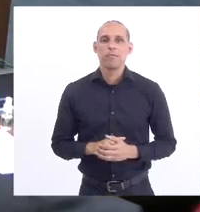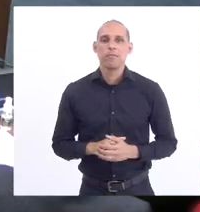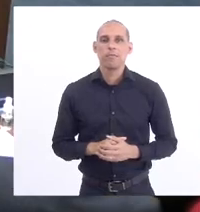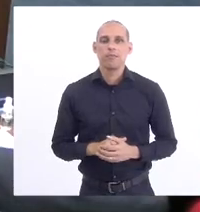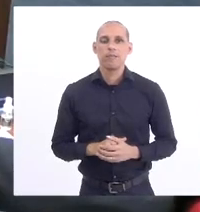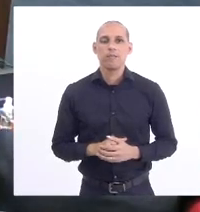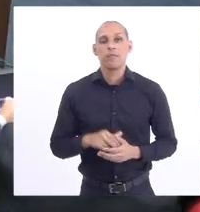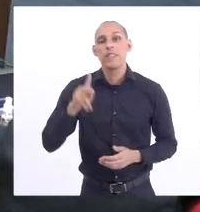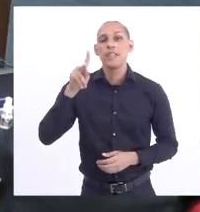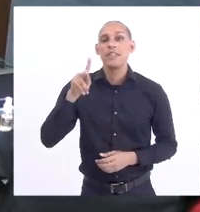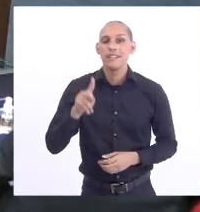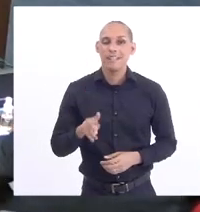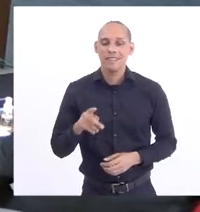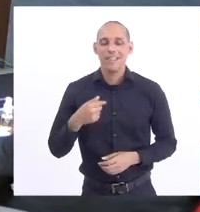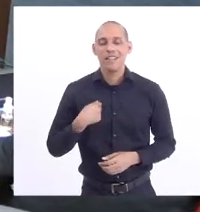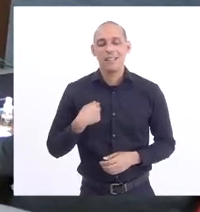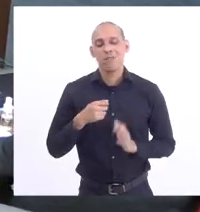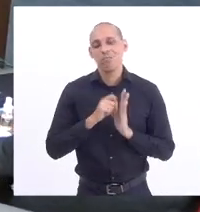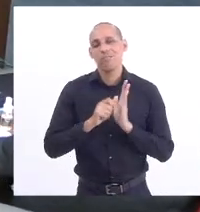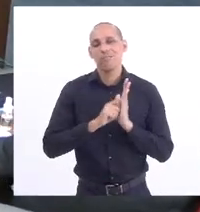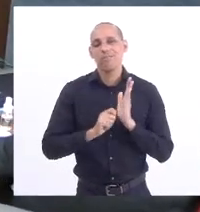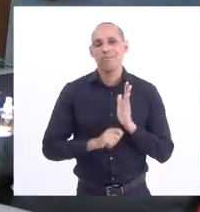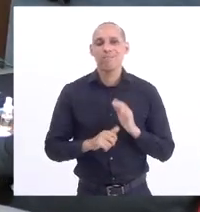Presidente, ela é autora. Eu sou autora. Ela é autora.